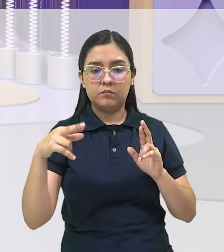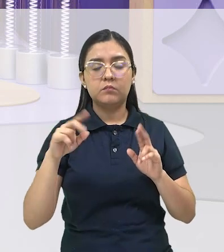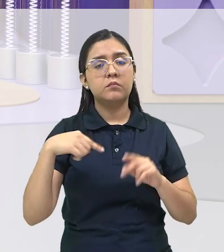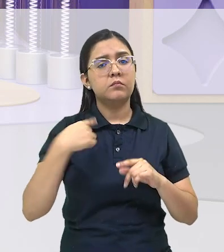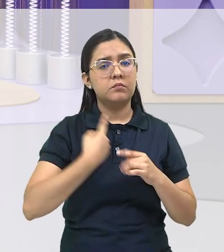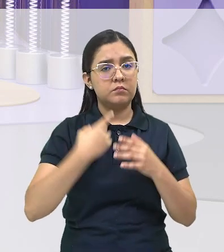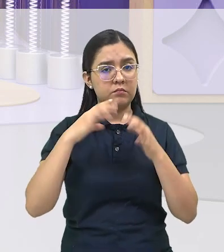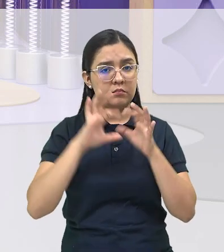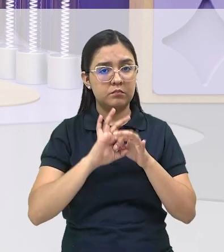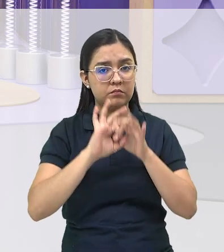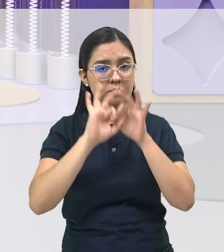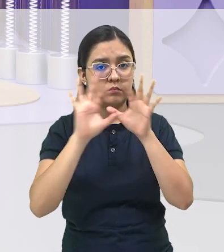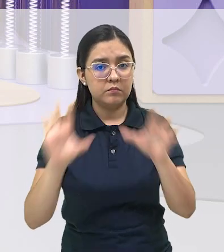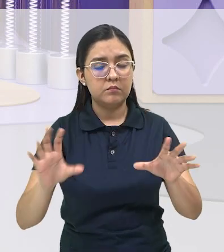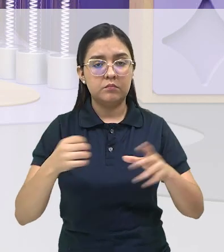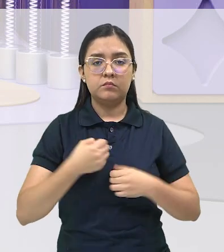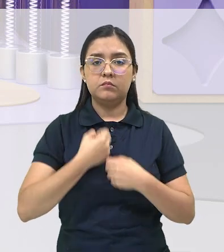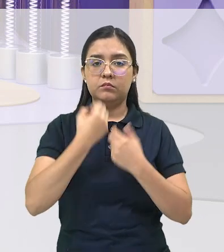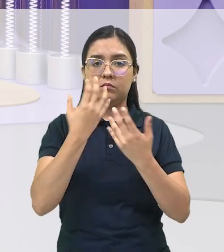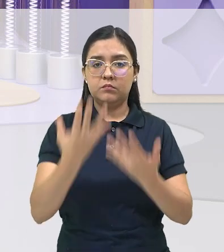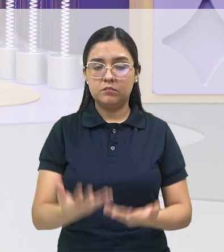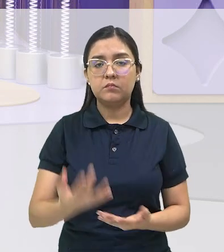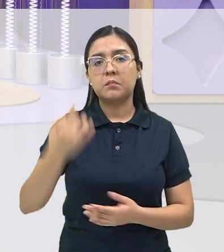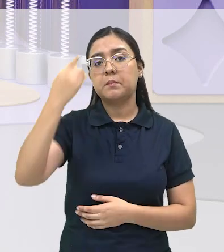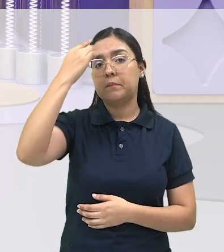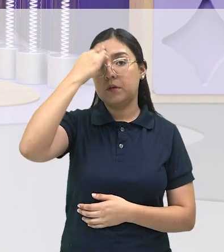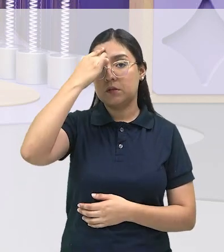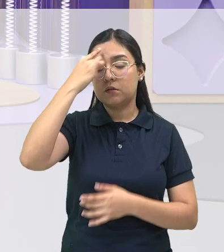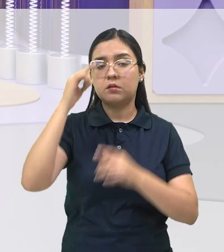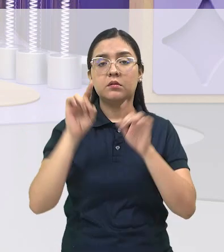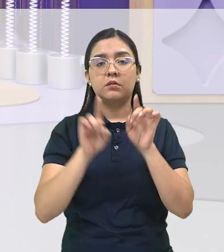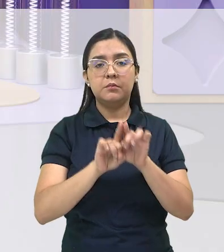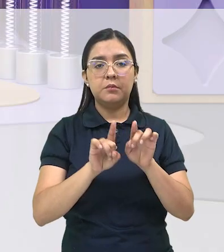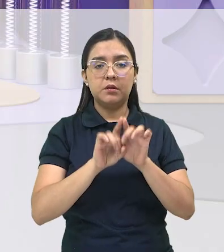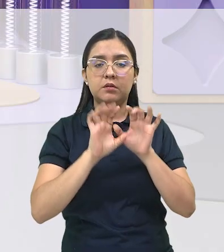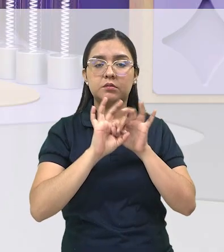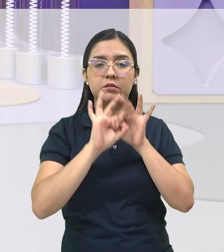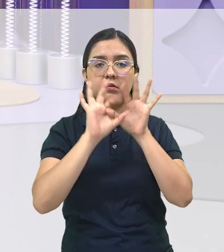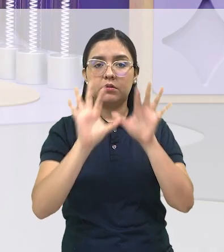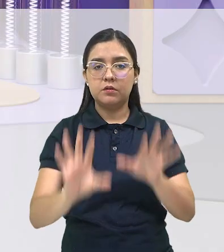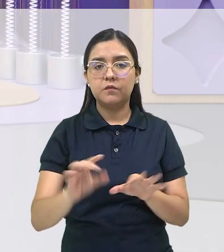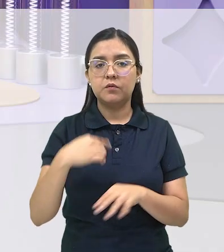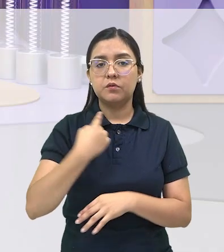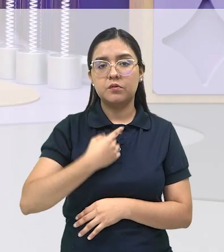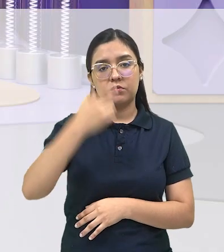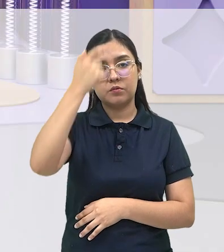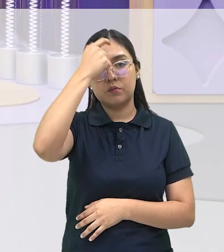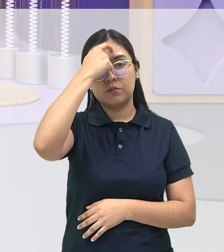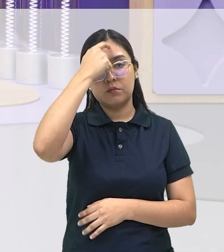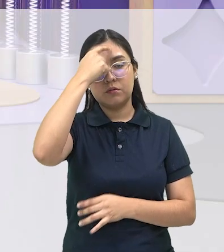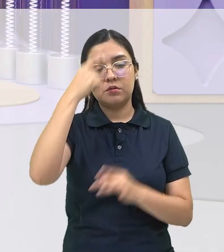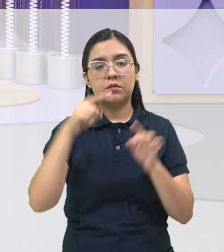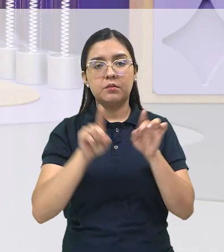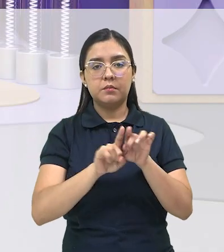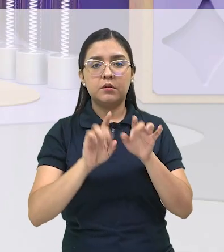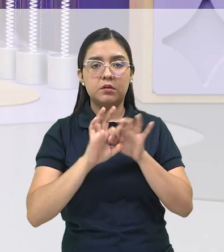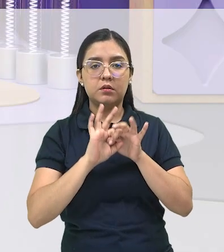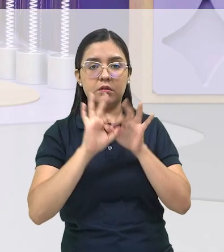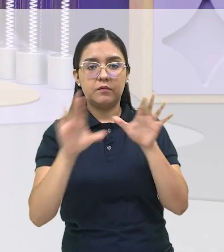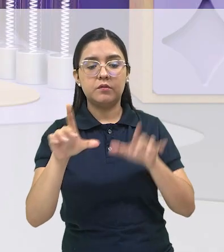Somos livres para expressar, somos livres para pensar, somos livres para a nossa consciência e somos livres